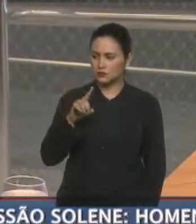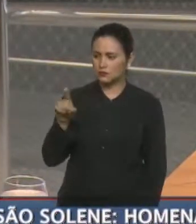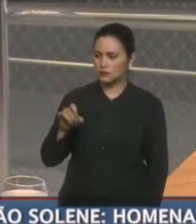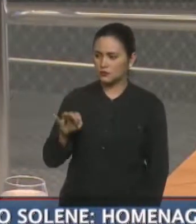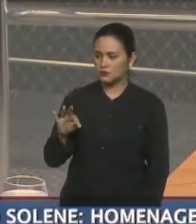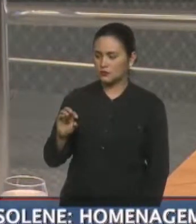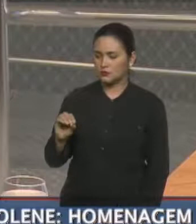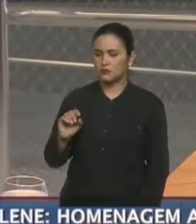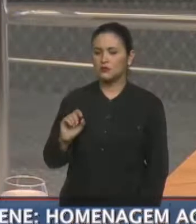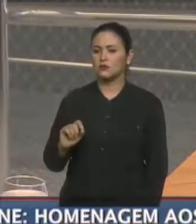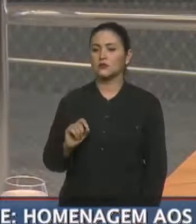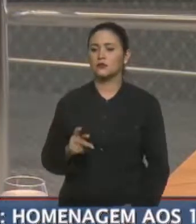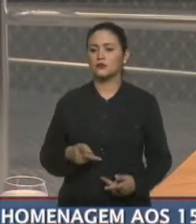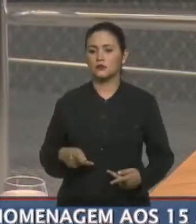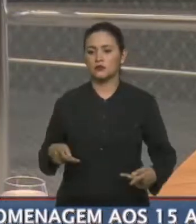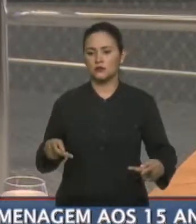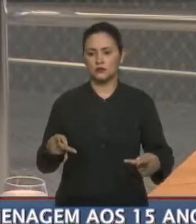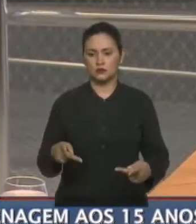necessária, histórica,